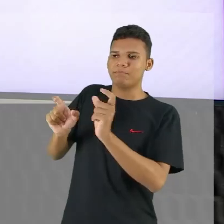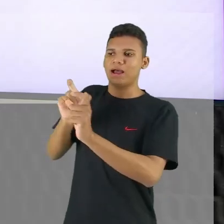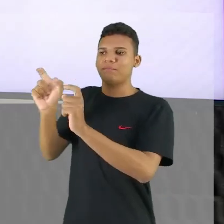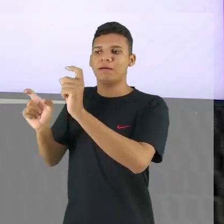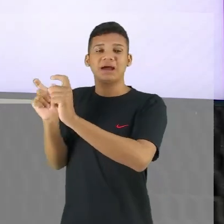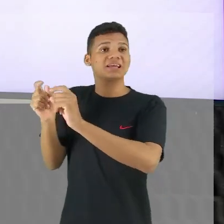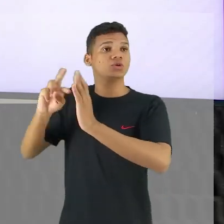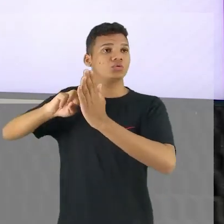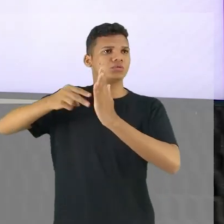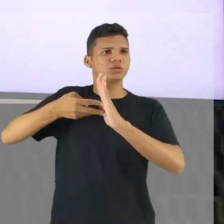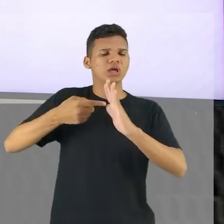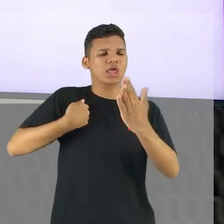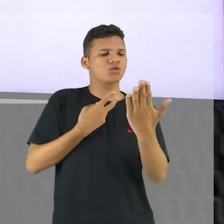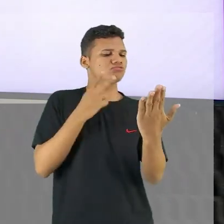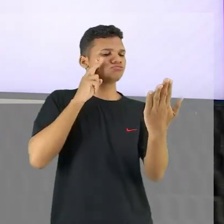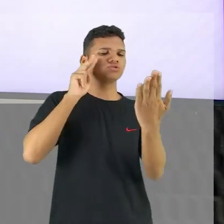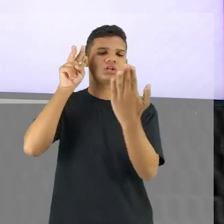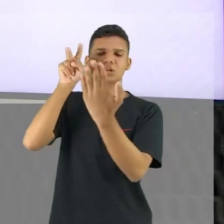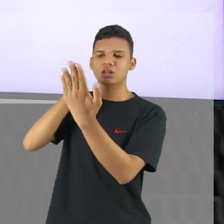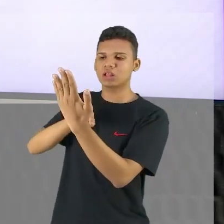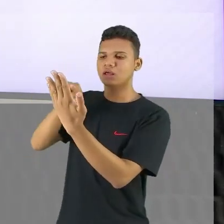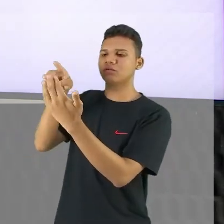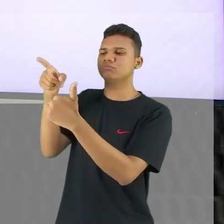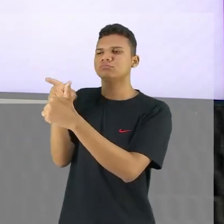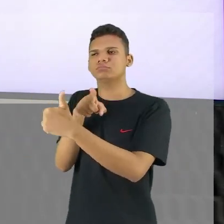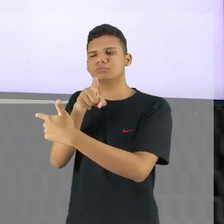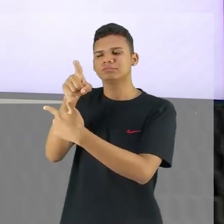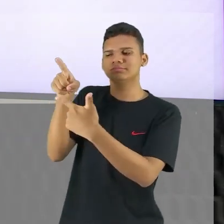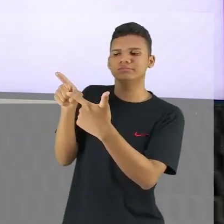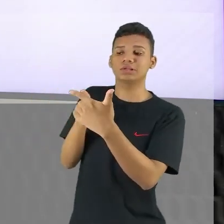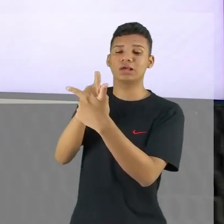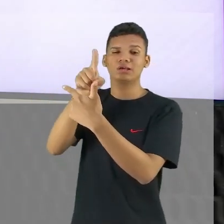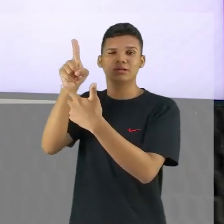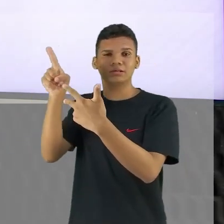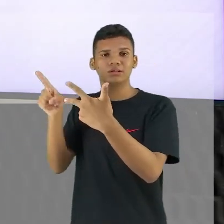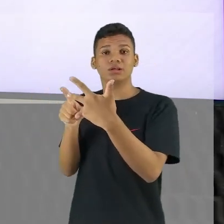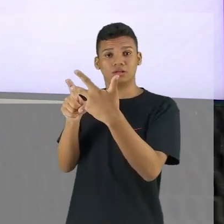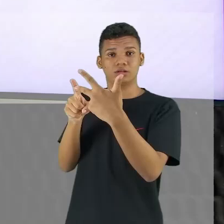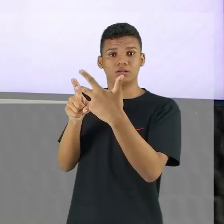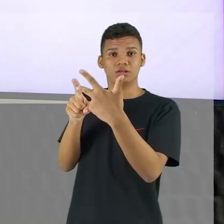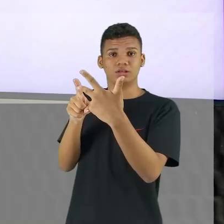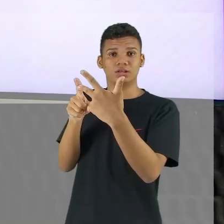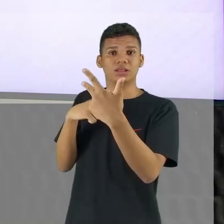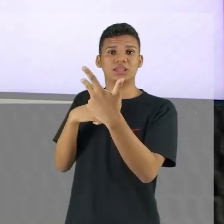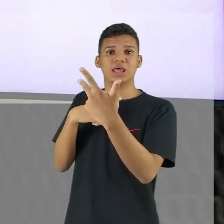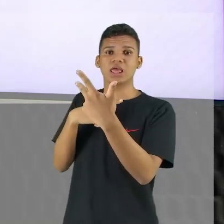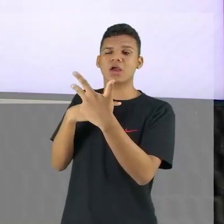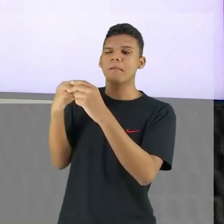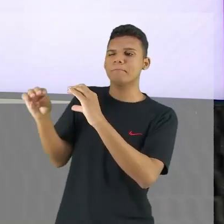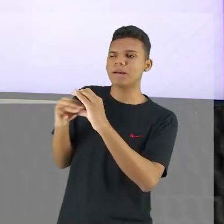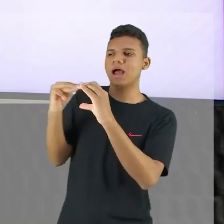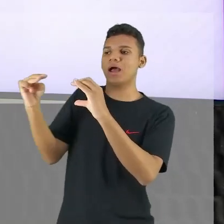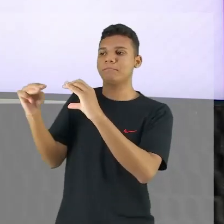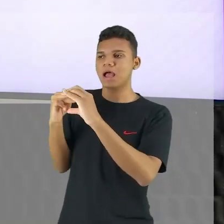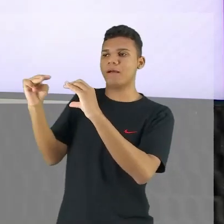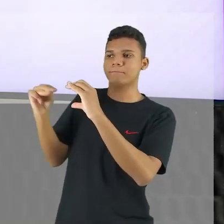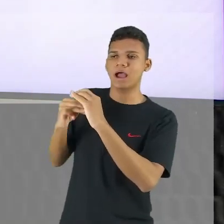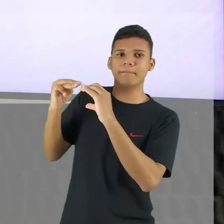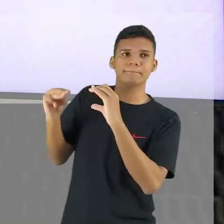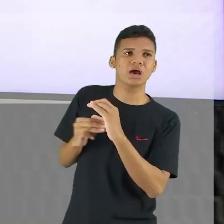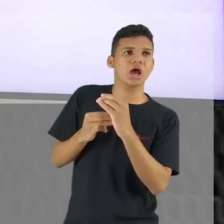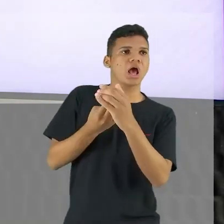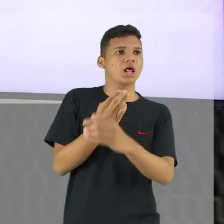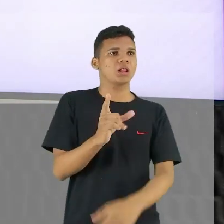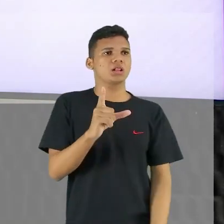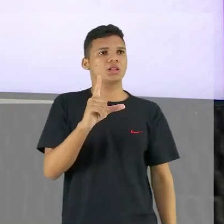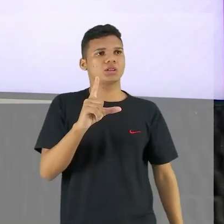significado. Eu releio a sua primeira, a sua segunda, a sua terceira, então as mensagens que são recebidas. Look for